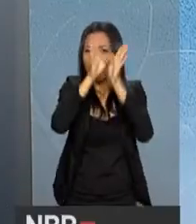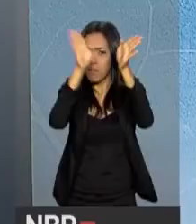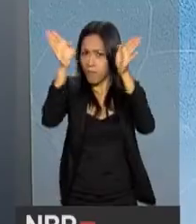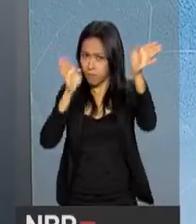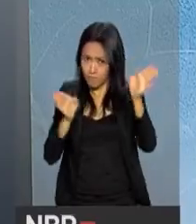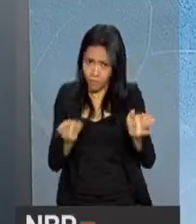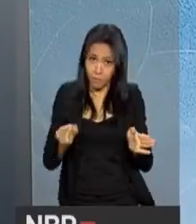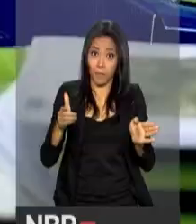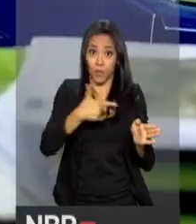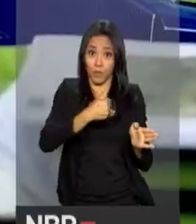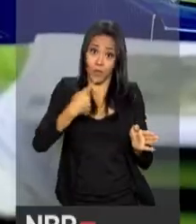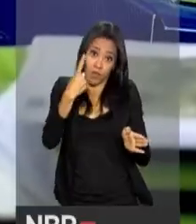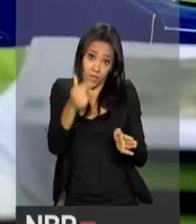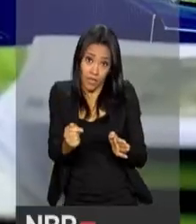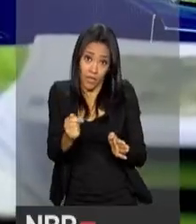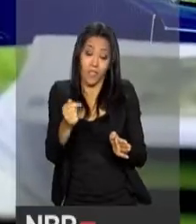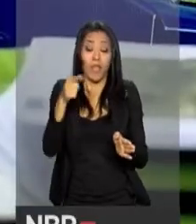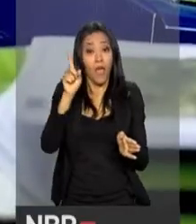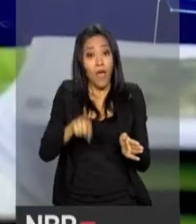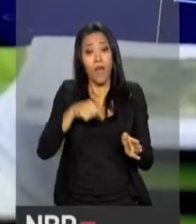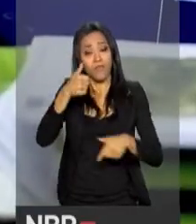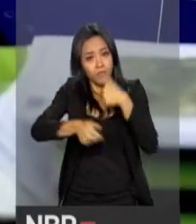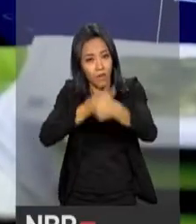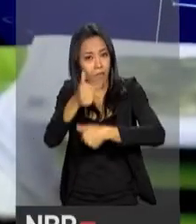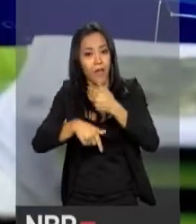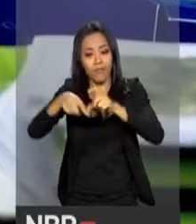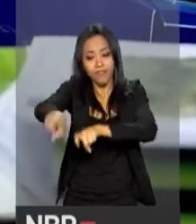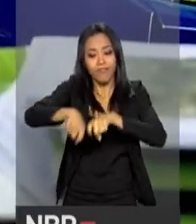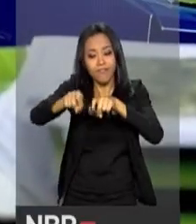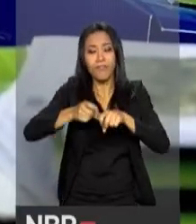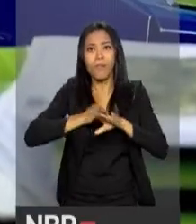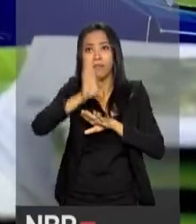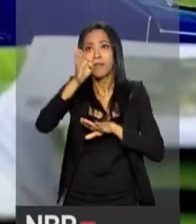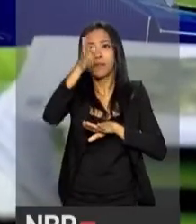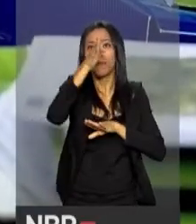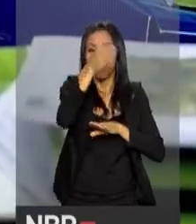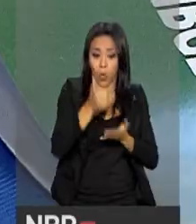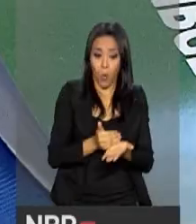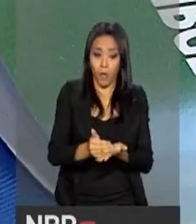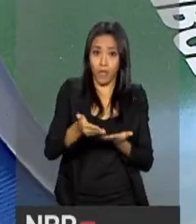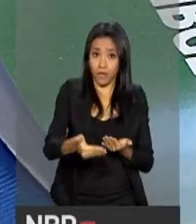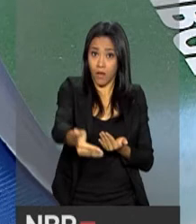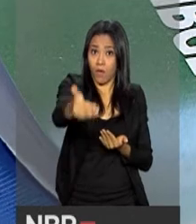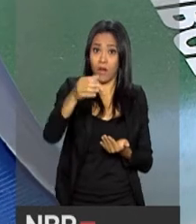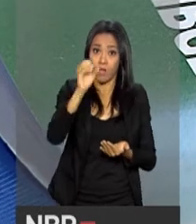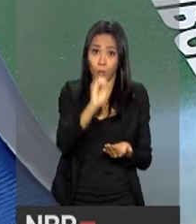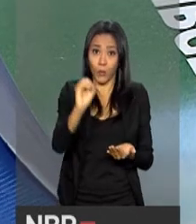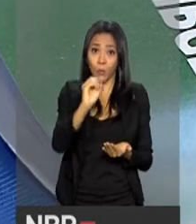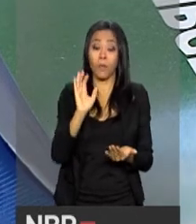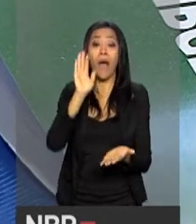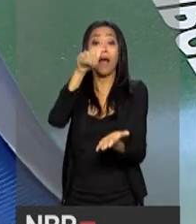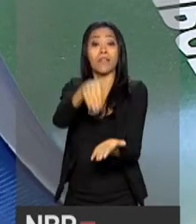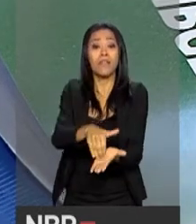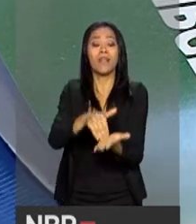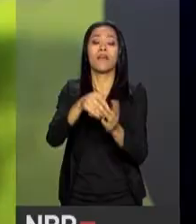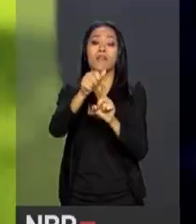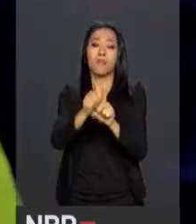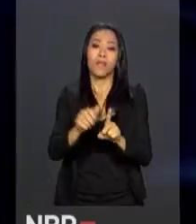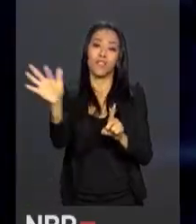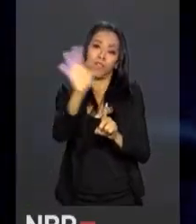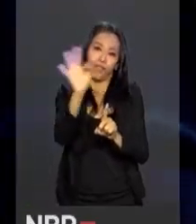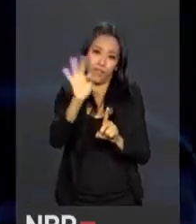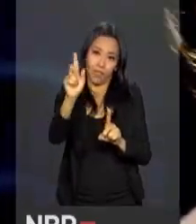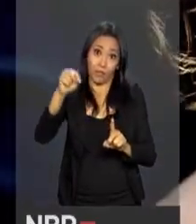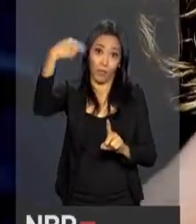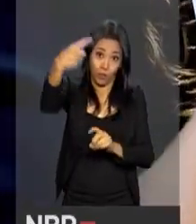2017 o trabalho de pesquisa no campo começa agora em outubro e vai até fevereiro do ano que vem em